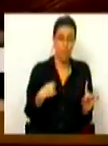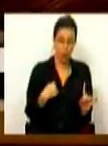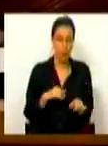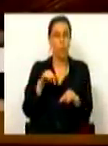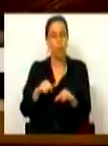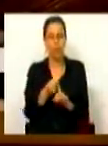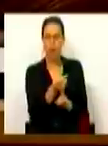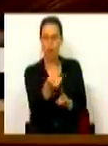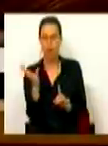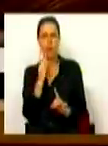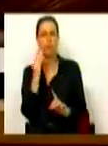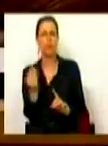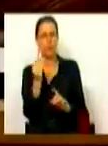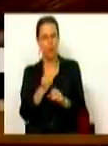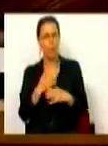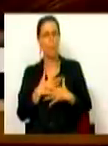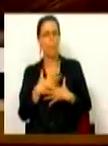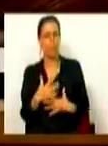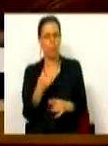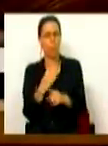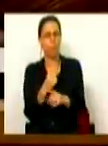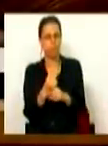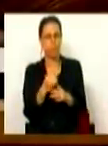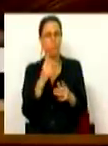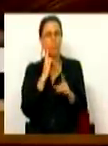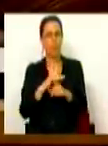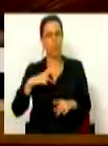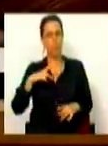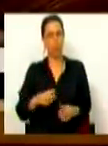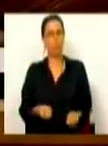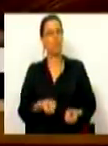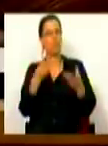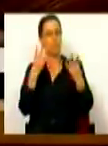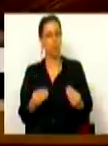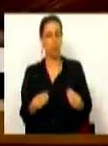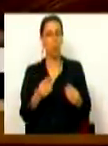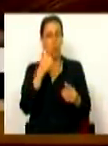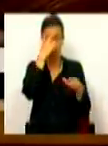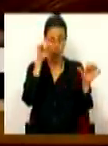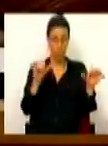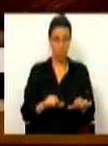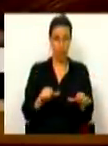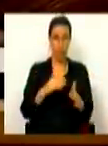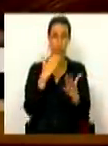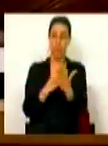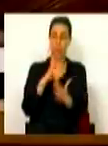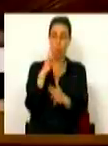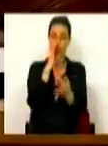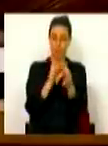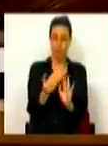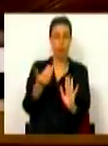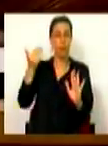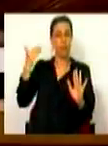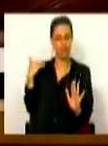encontramos hoje milhares de jovens profissionais que encontraram o seu lugar em Portugal. O pessimismo que invadia o país há pouco tempo